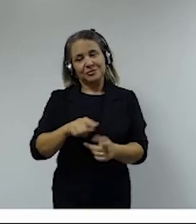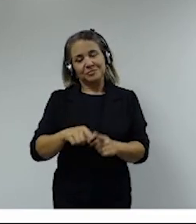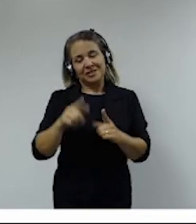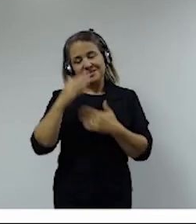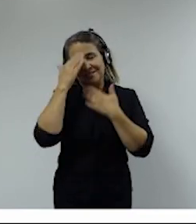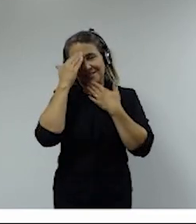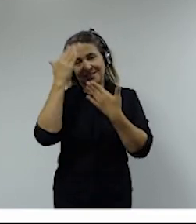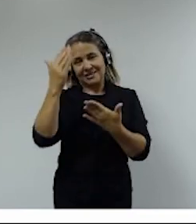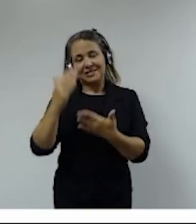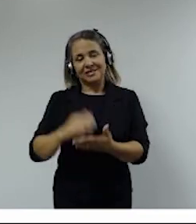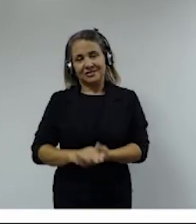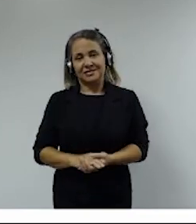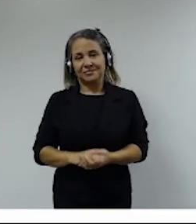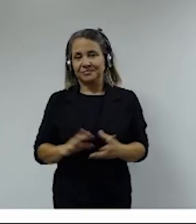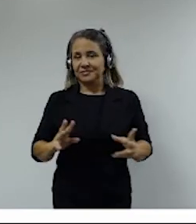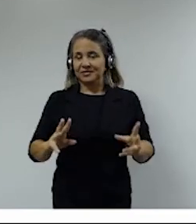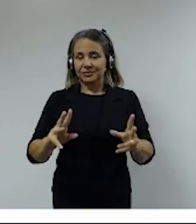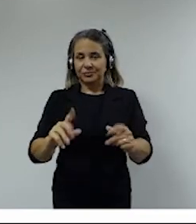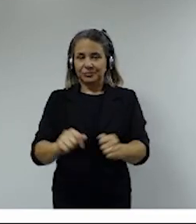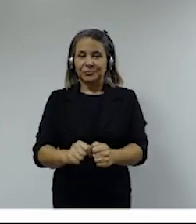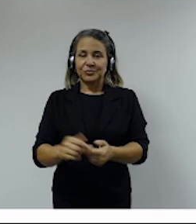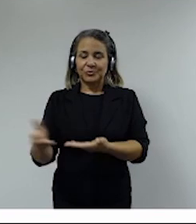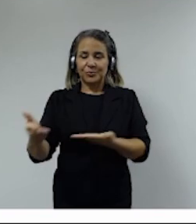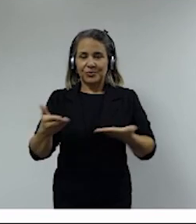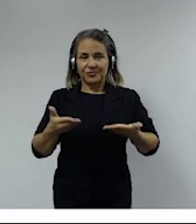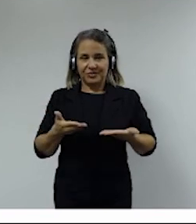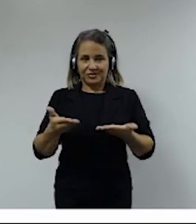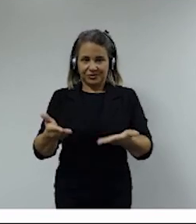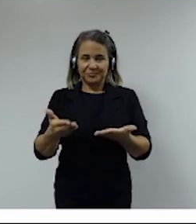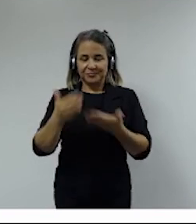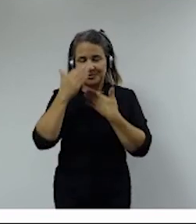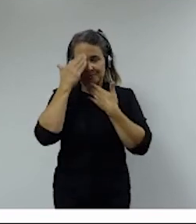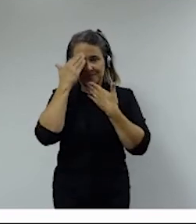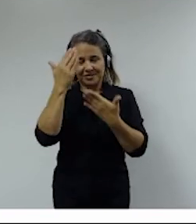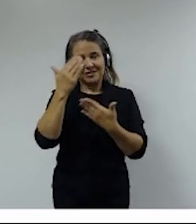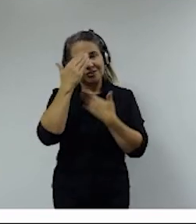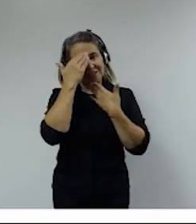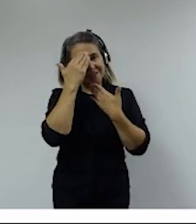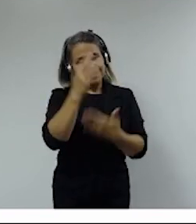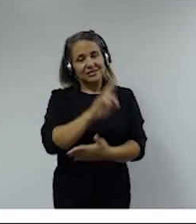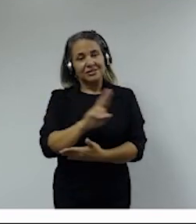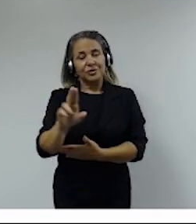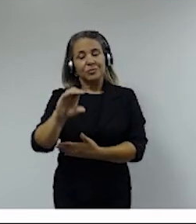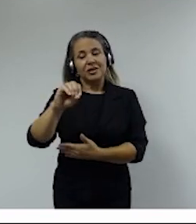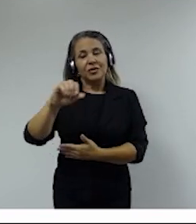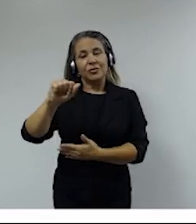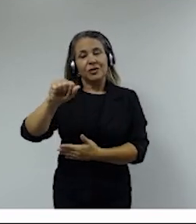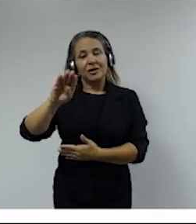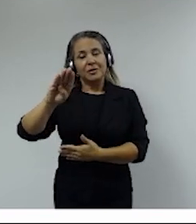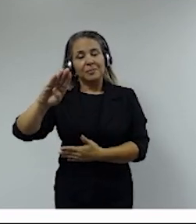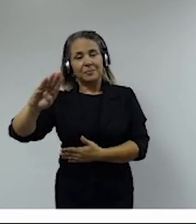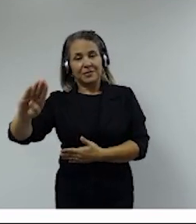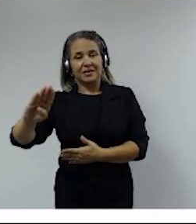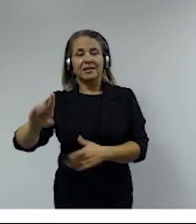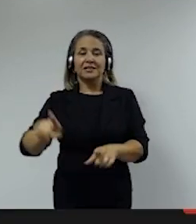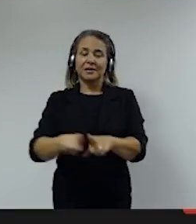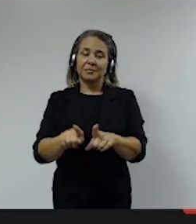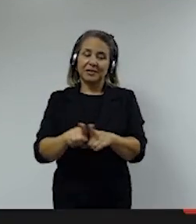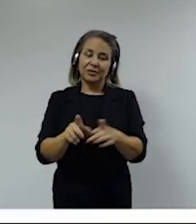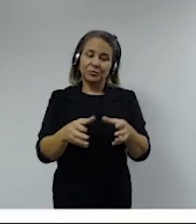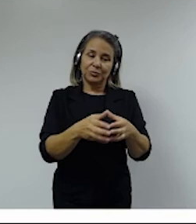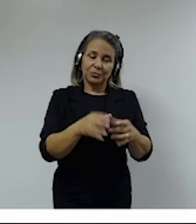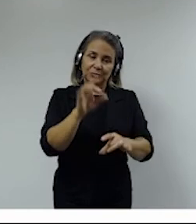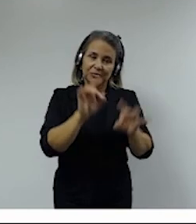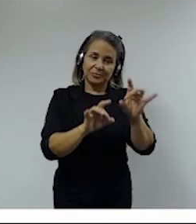agradeço demais o convite. Eu é que agradeço em nome da OAB, em nome da Comissão Especial de Direito Médico e